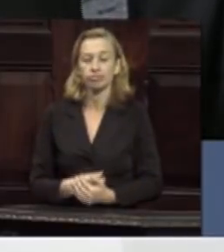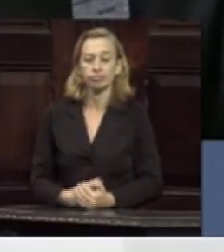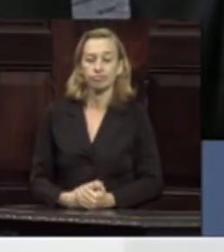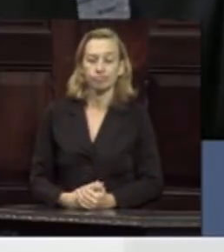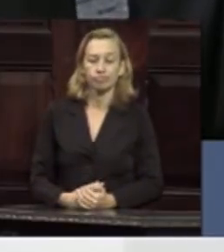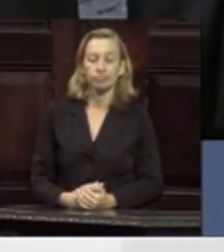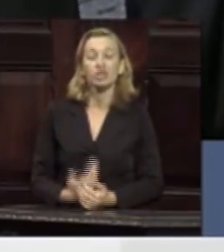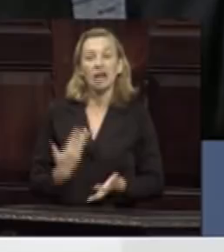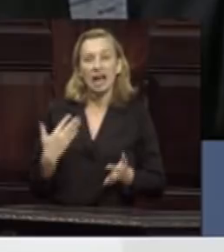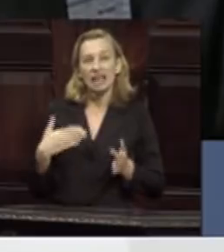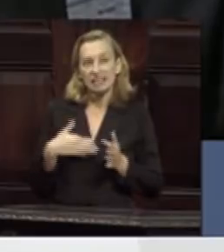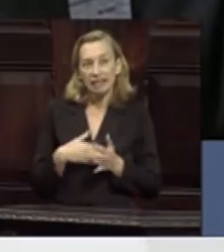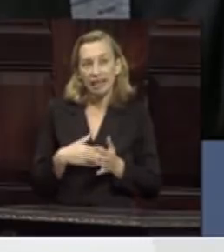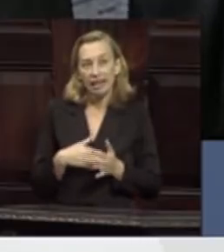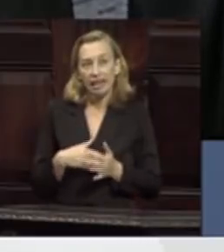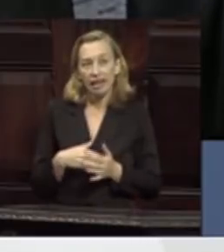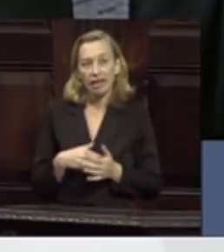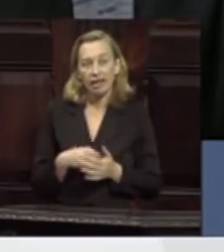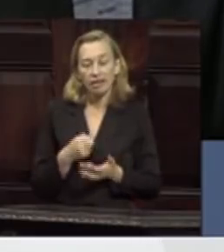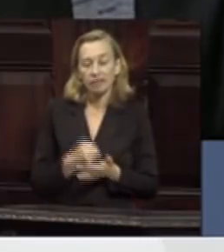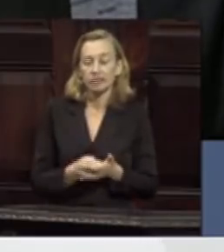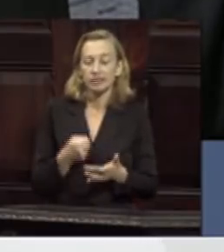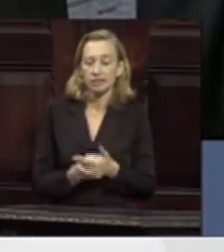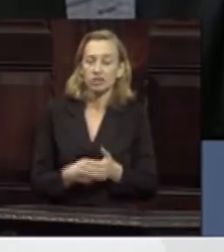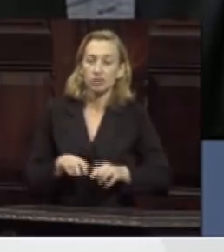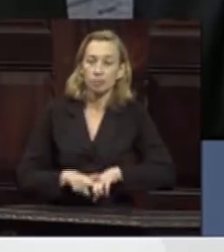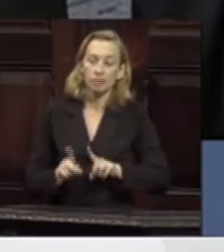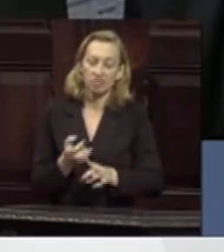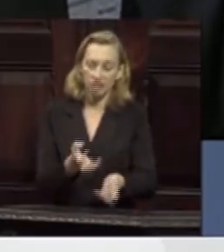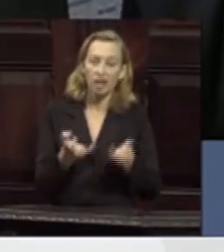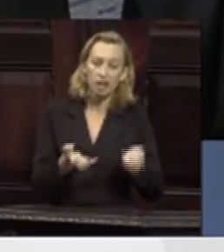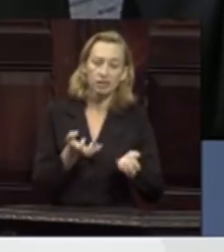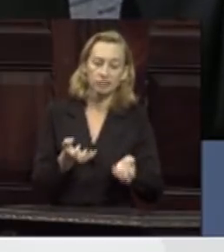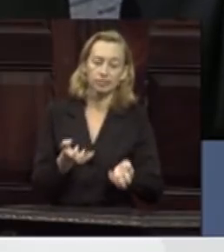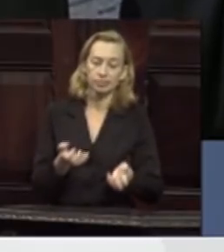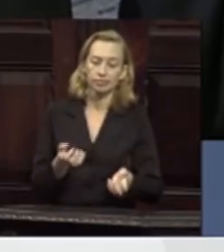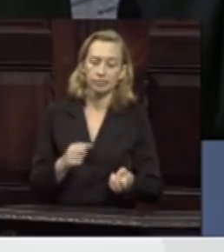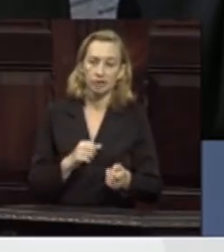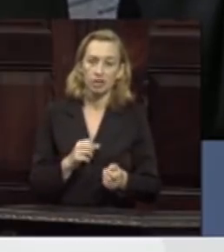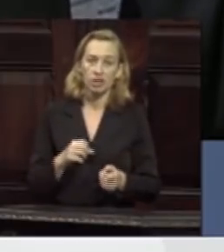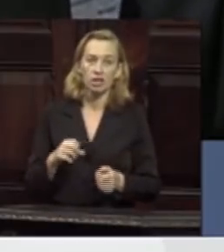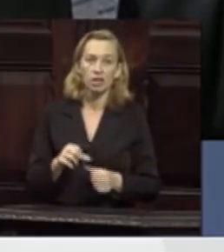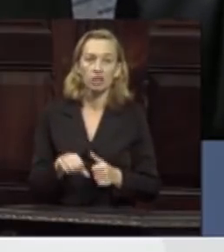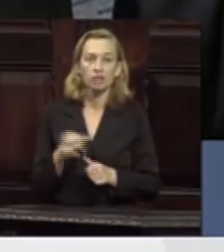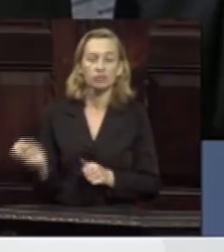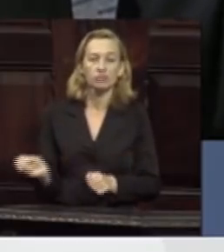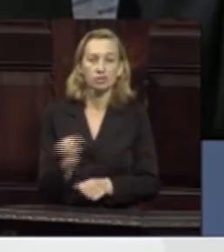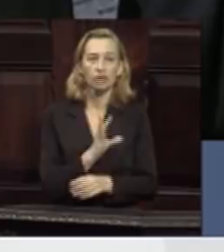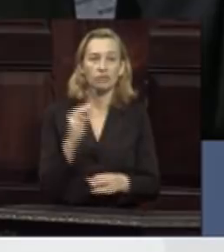eles até exigem o plano de cargos, carreiras e salários.